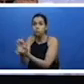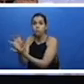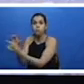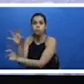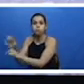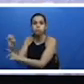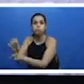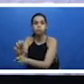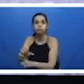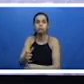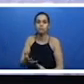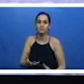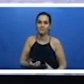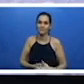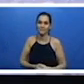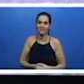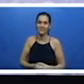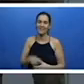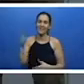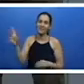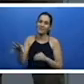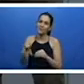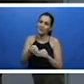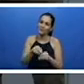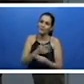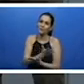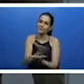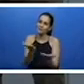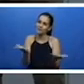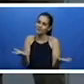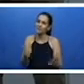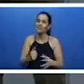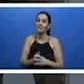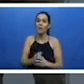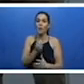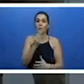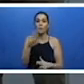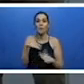Bom, esse era o conteúdo que eu queria ter transmitido. Bons estudos a todos.